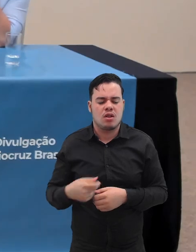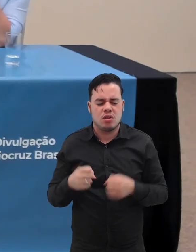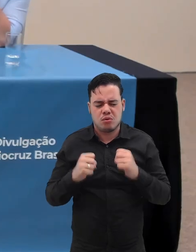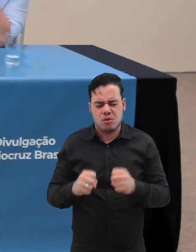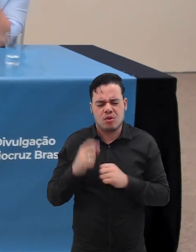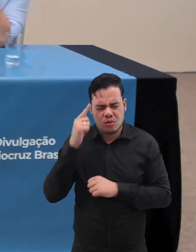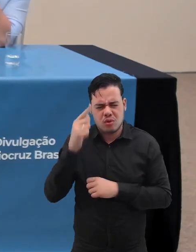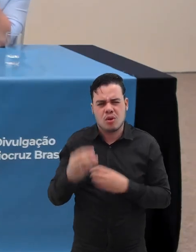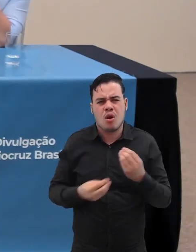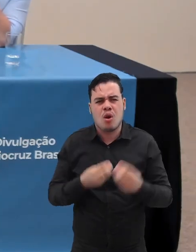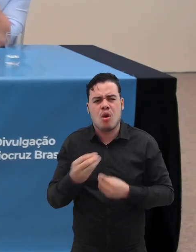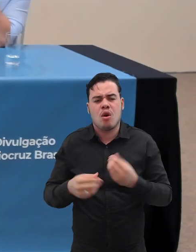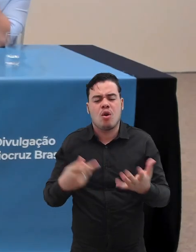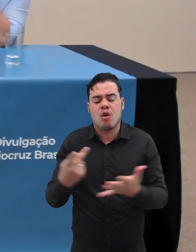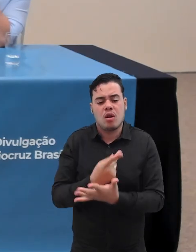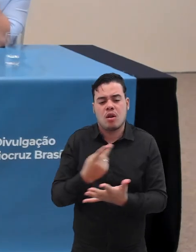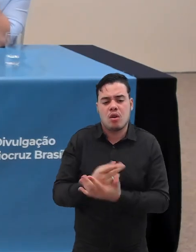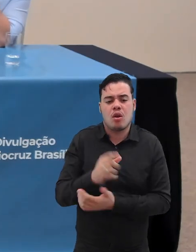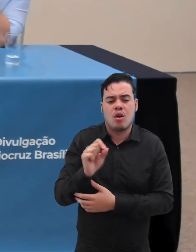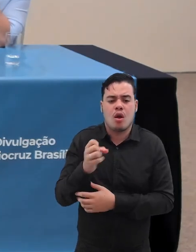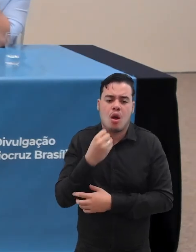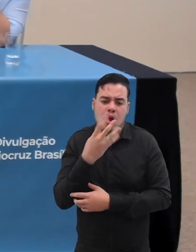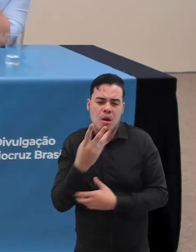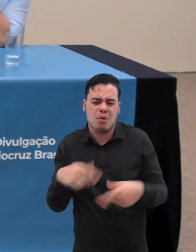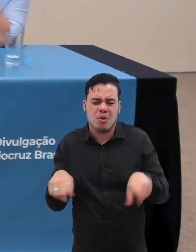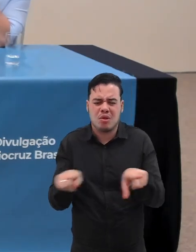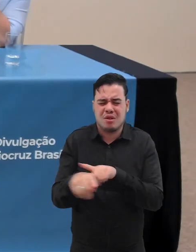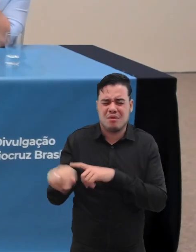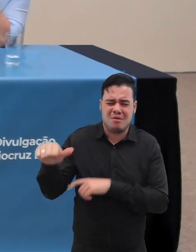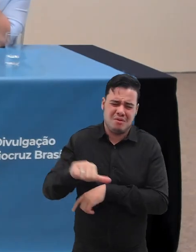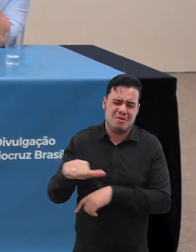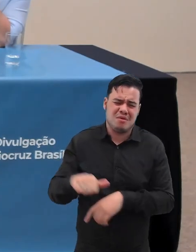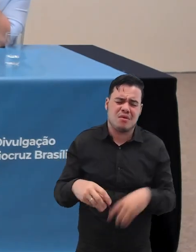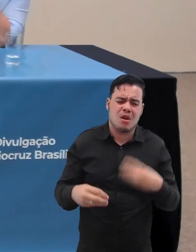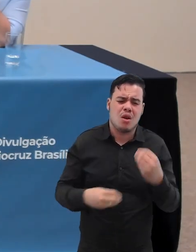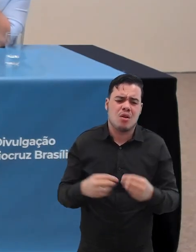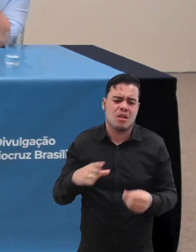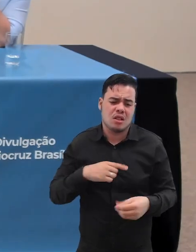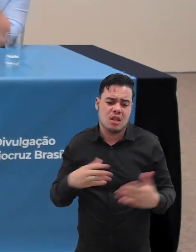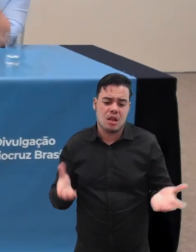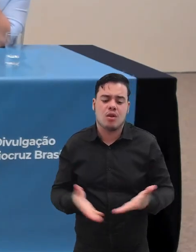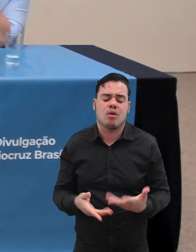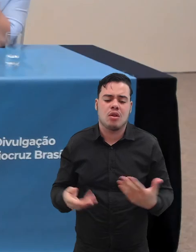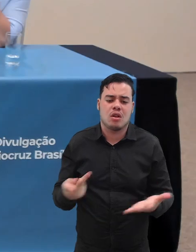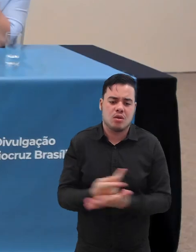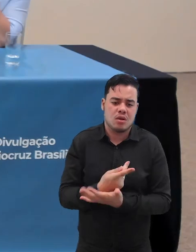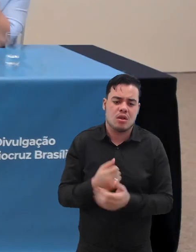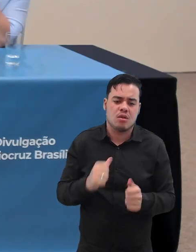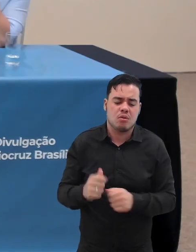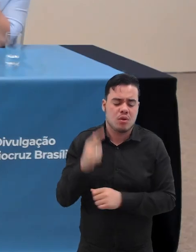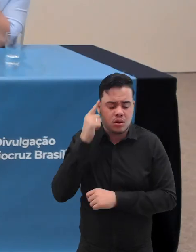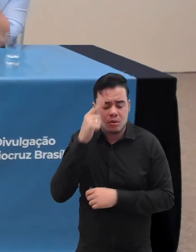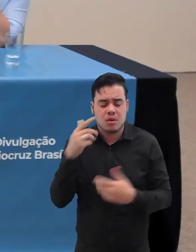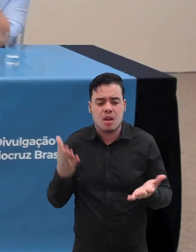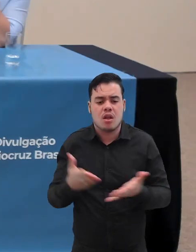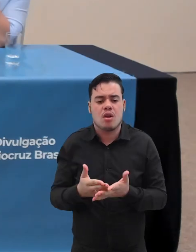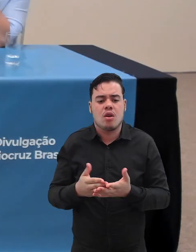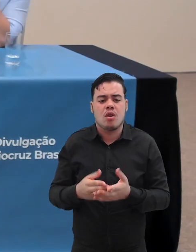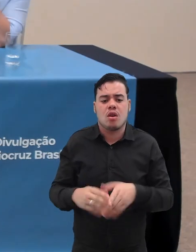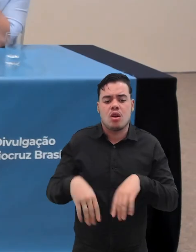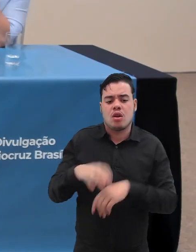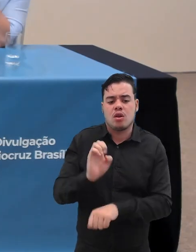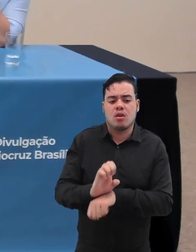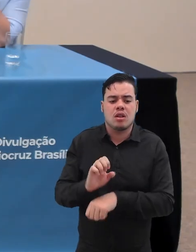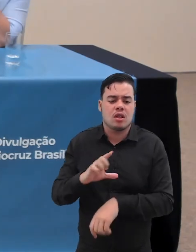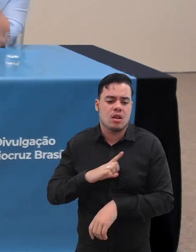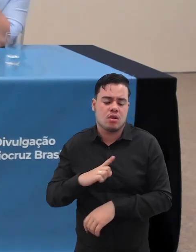pensar no que deu errado e o que é bom e que é ruim nos mecanismos que a gente tem de fomento, a gente pode pensar num caminho que o Estado